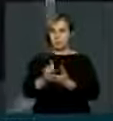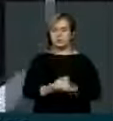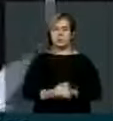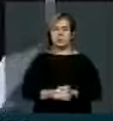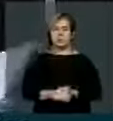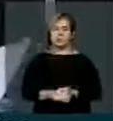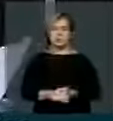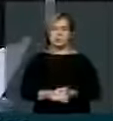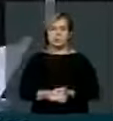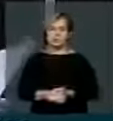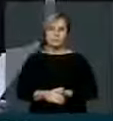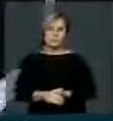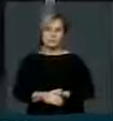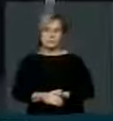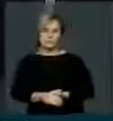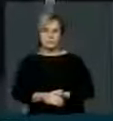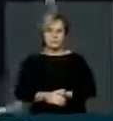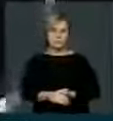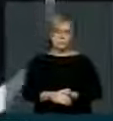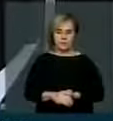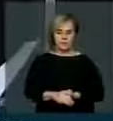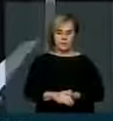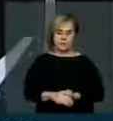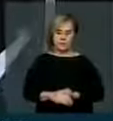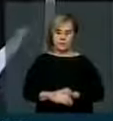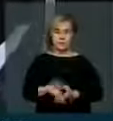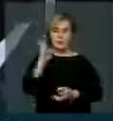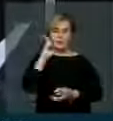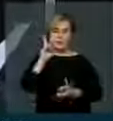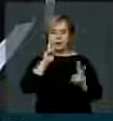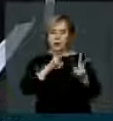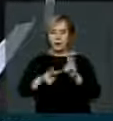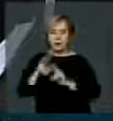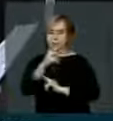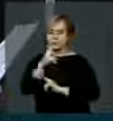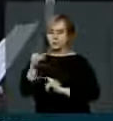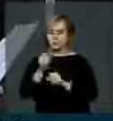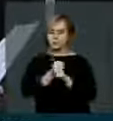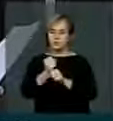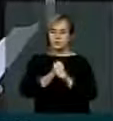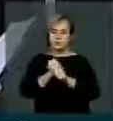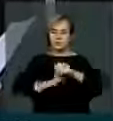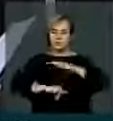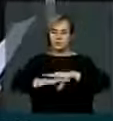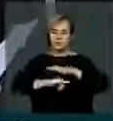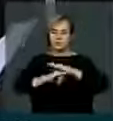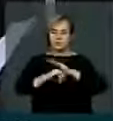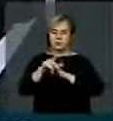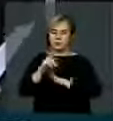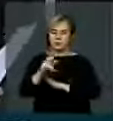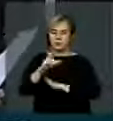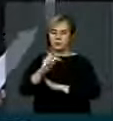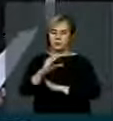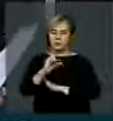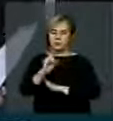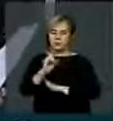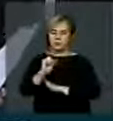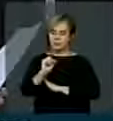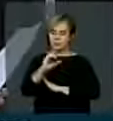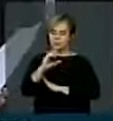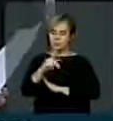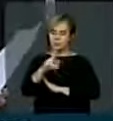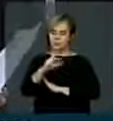é para descia aos 22 anos do Instituto processos de Cultura aperfeiçoamento jurídico que